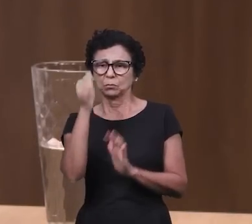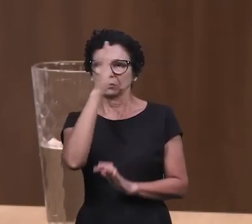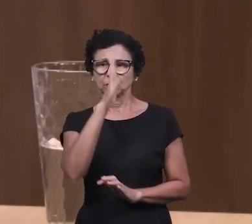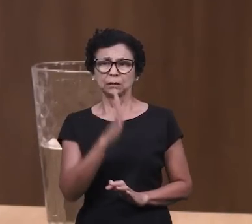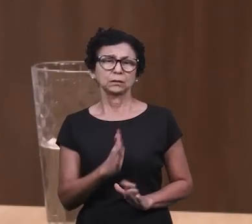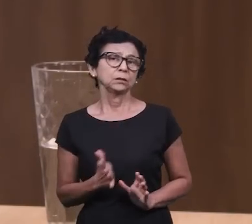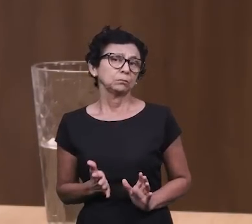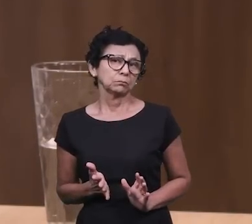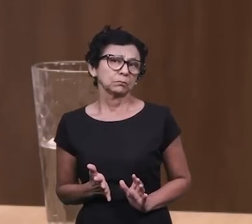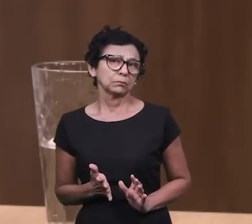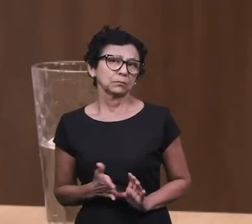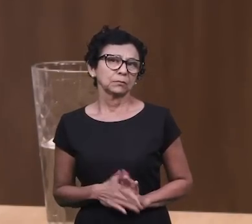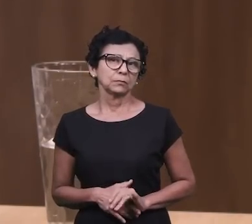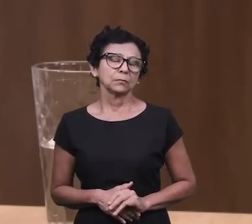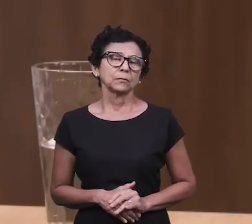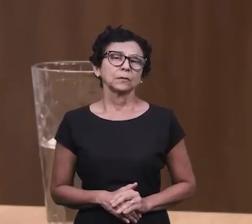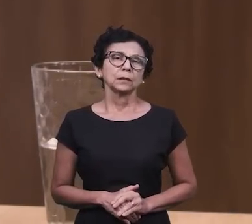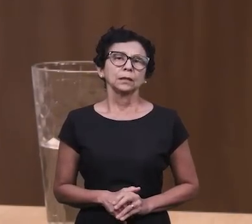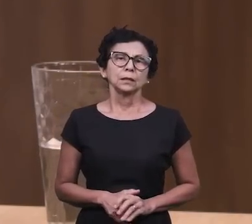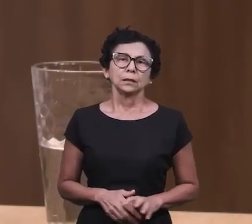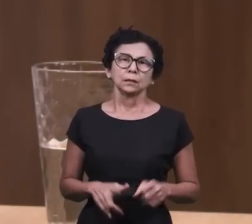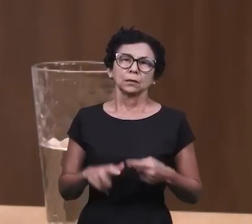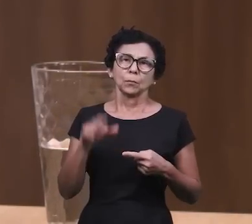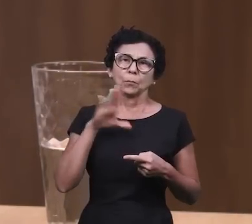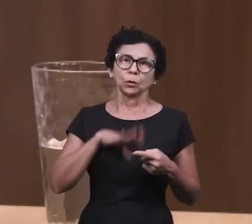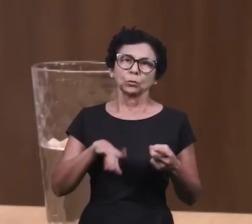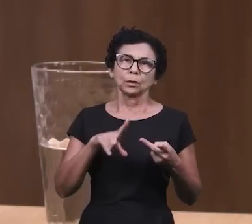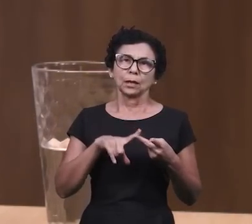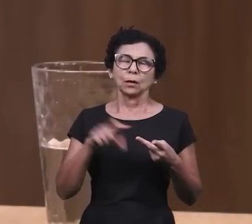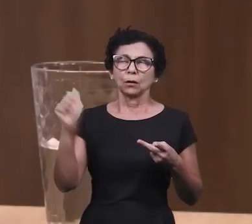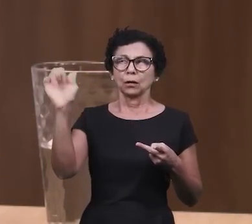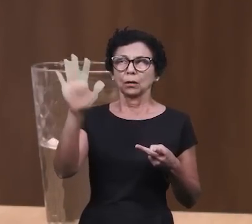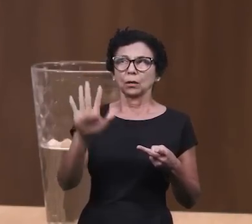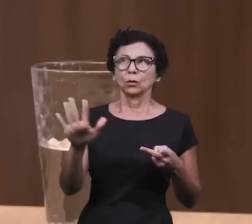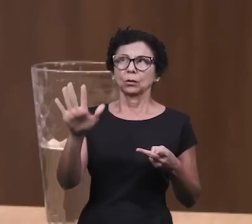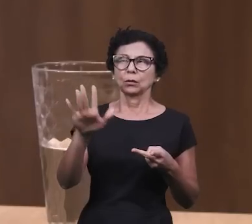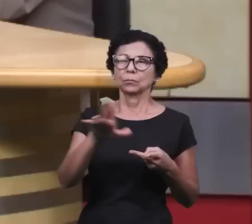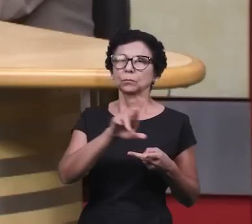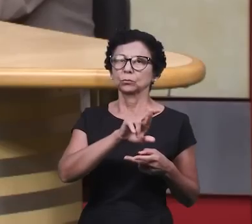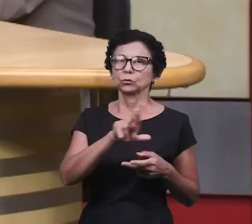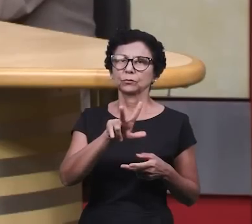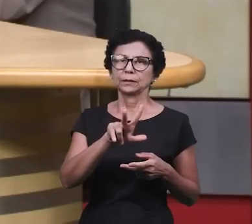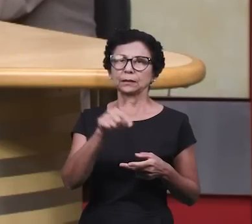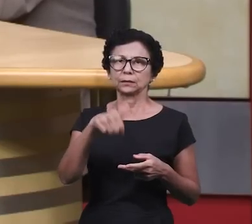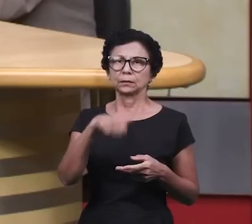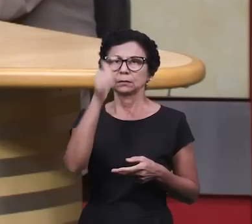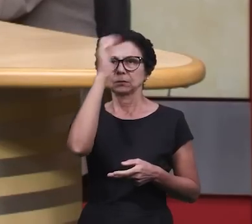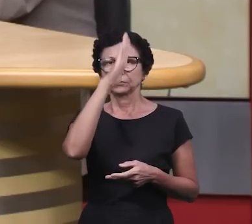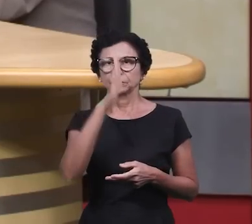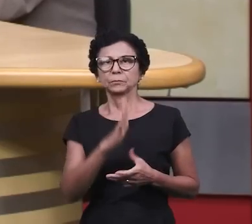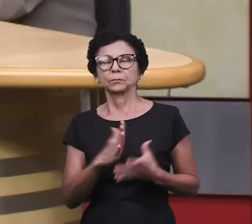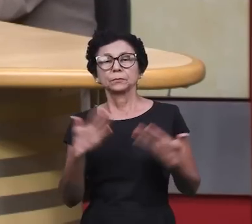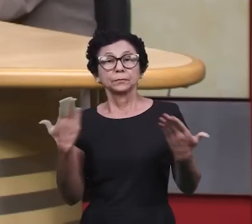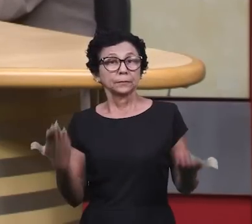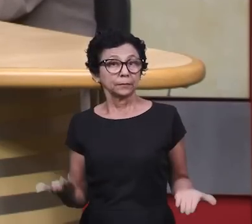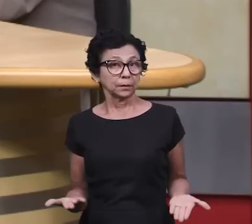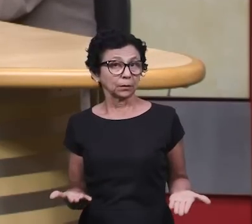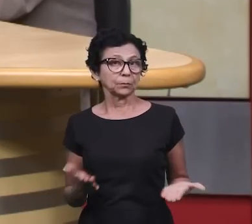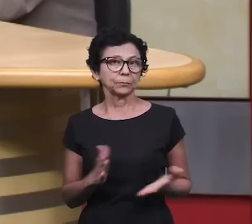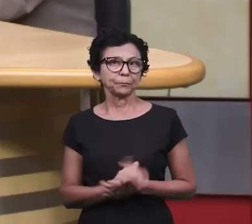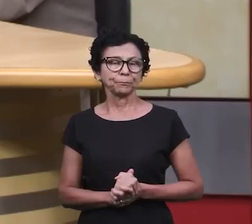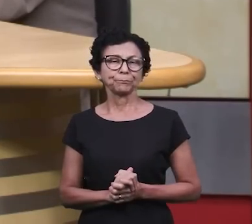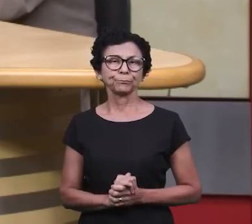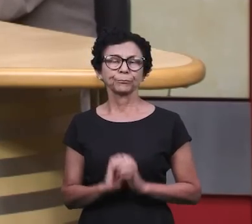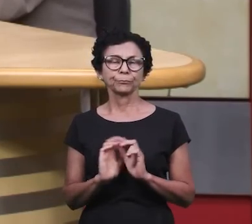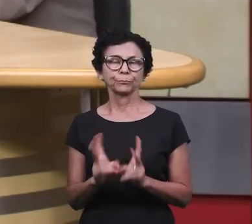Esse assunto é importante porque Portugal e a Europa ali tinham coisas diferentes de nós brasileiros. Continua, Cacá. Pois é. Então, o